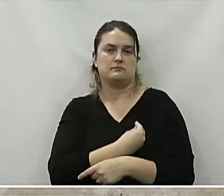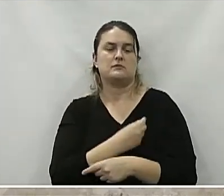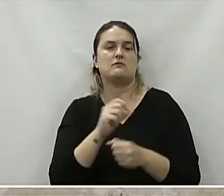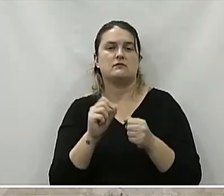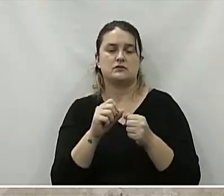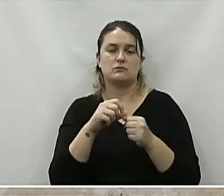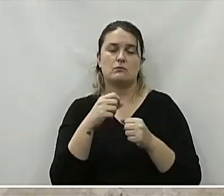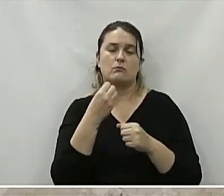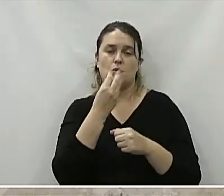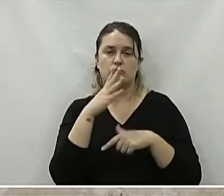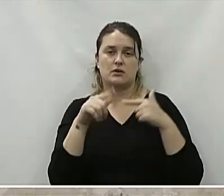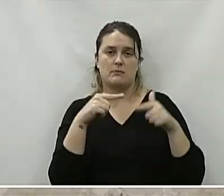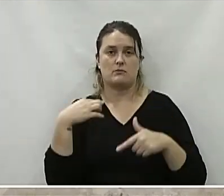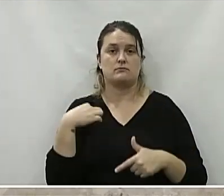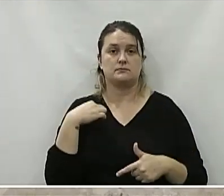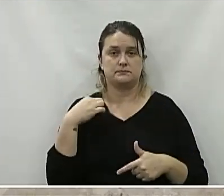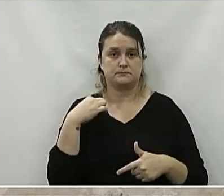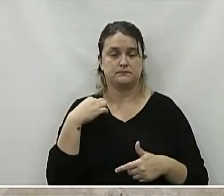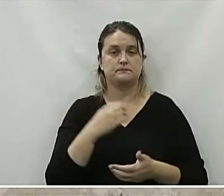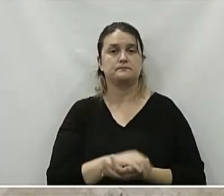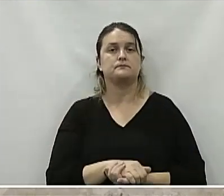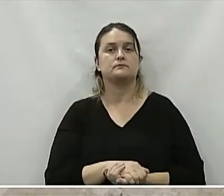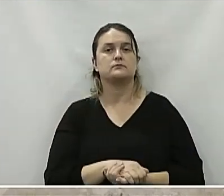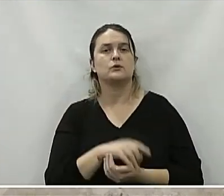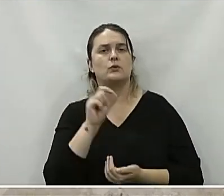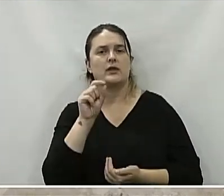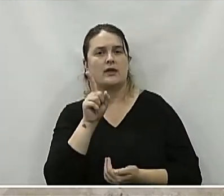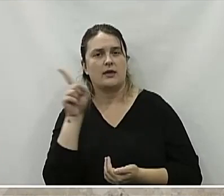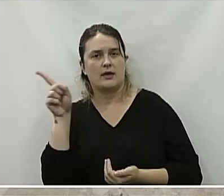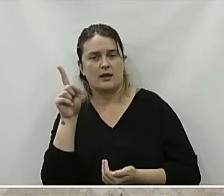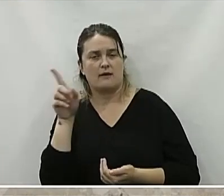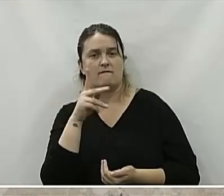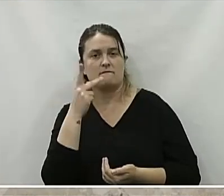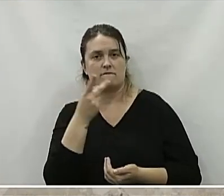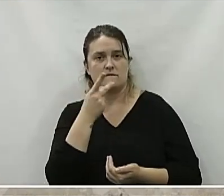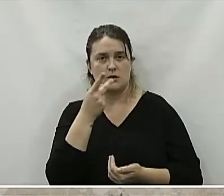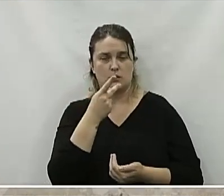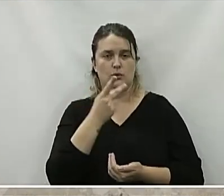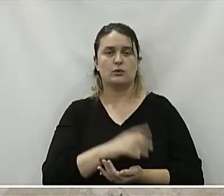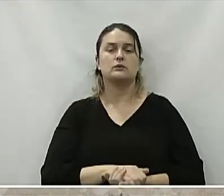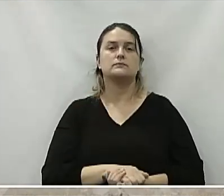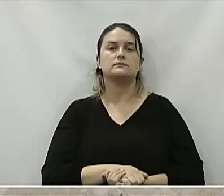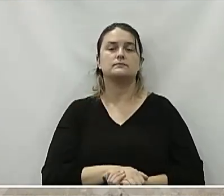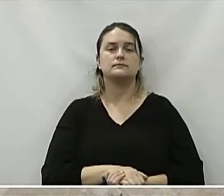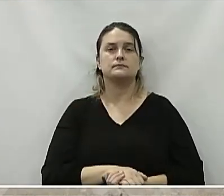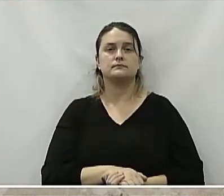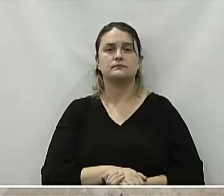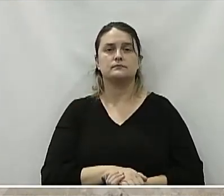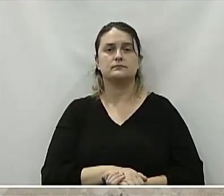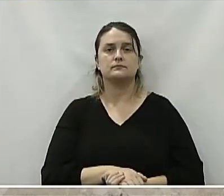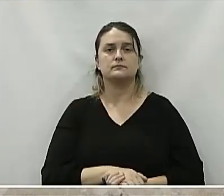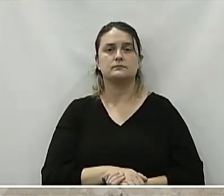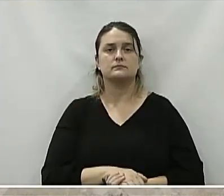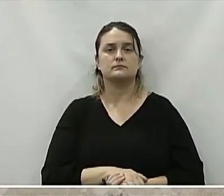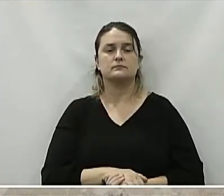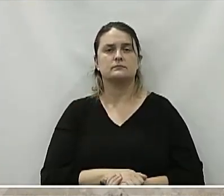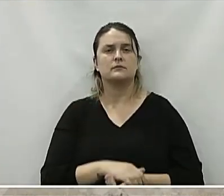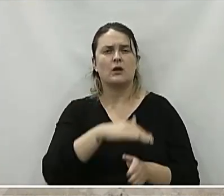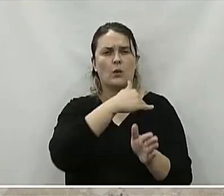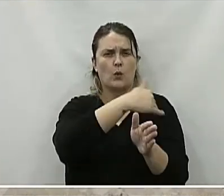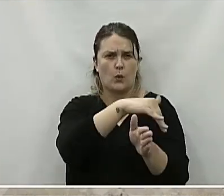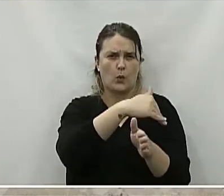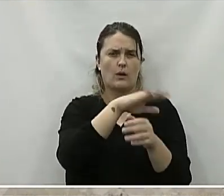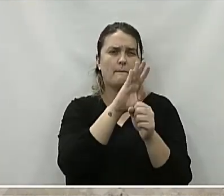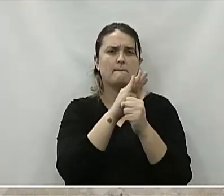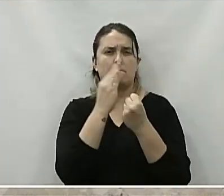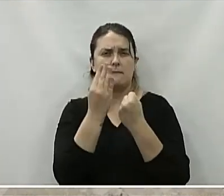trabalho voluntário. Dentro de alguns assuntos ao qual o presidente da associação levantou, referente às ruas do